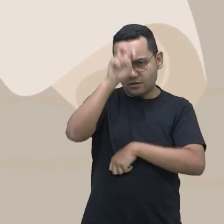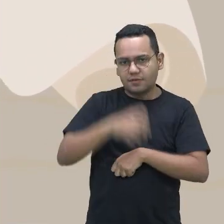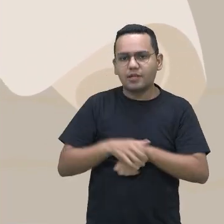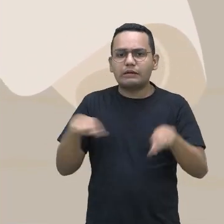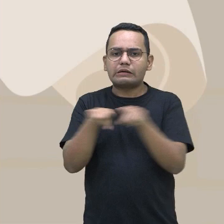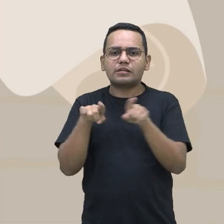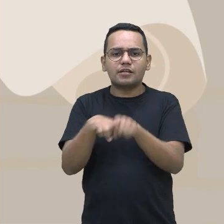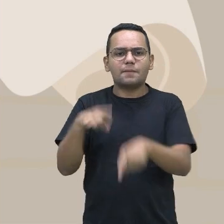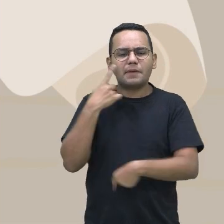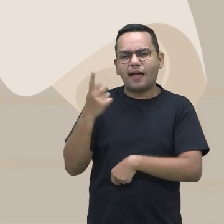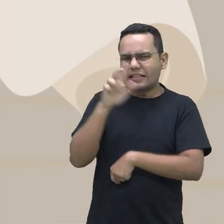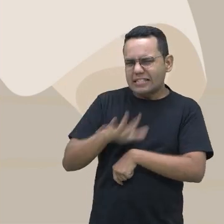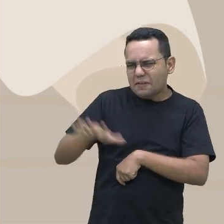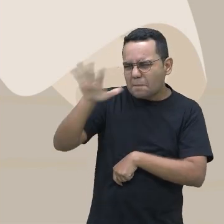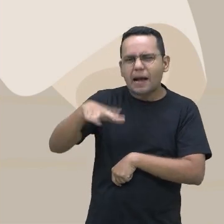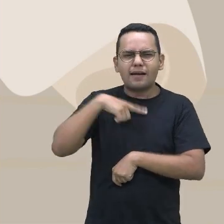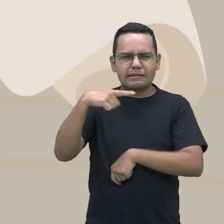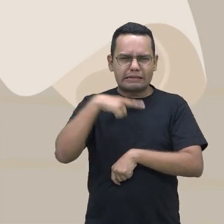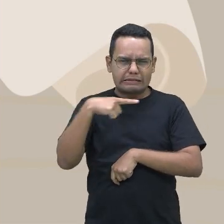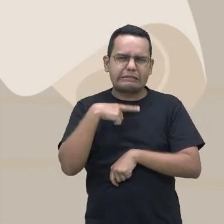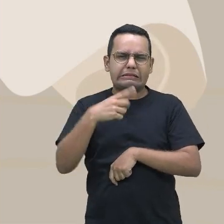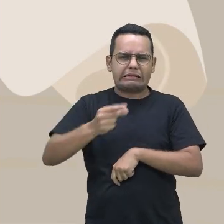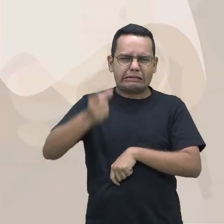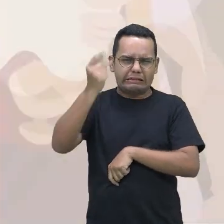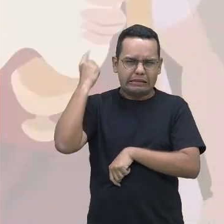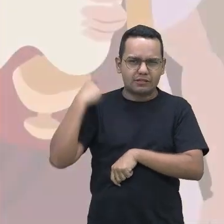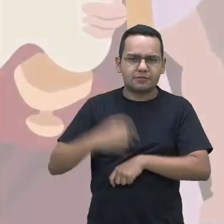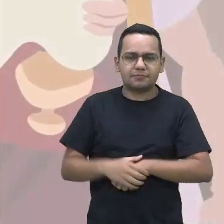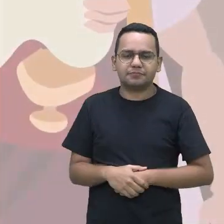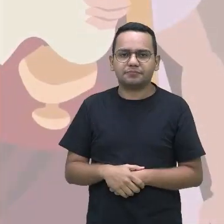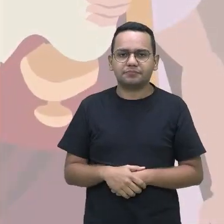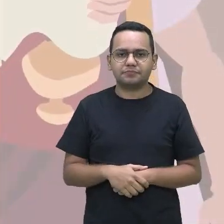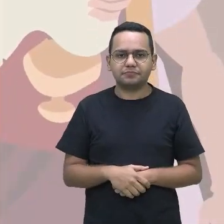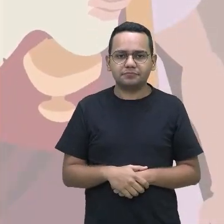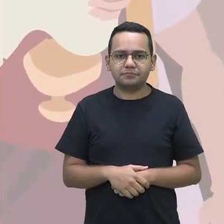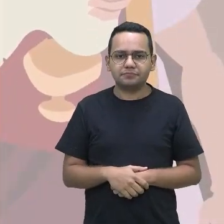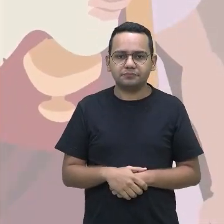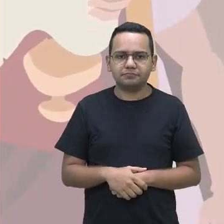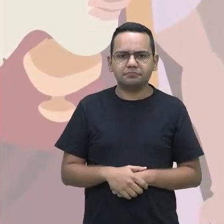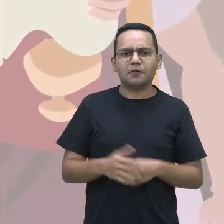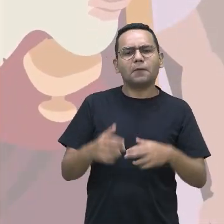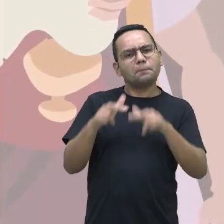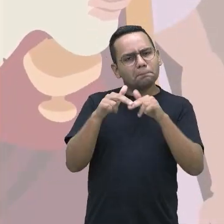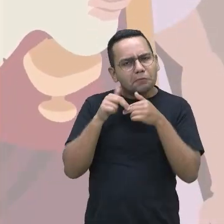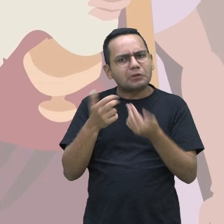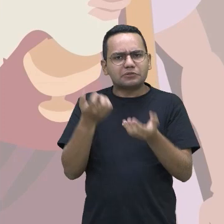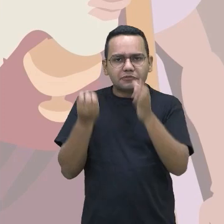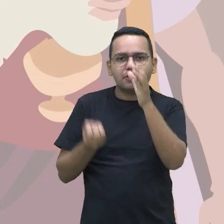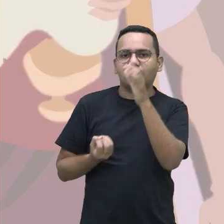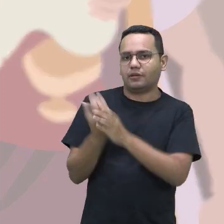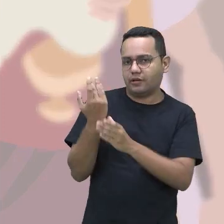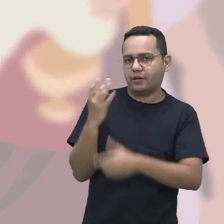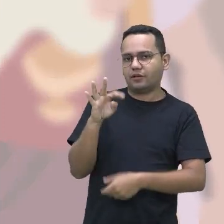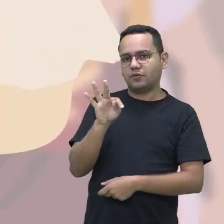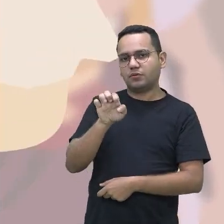em paredes das construções do Egito Antigo. E assim surgiu o Teorema de Pitágoras.